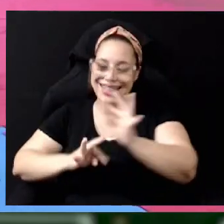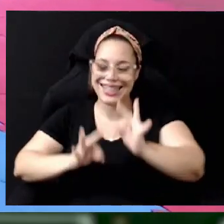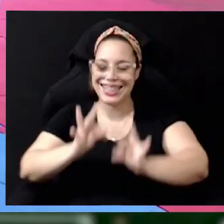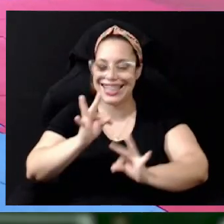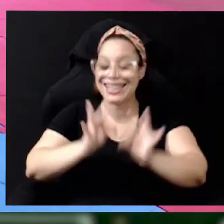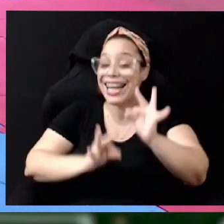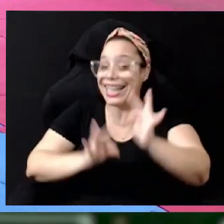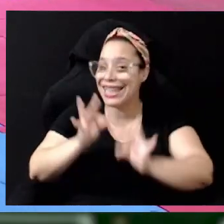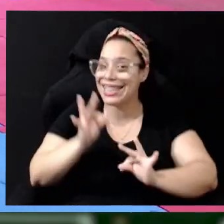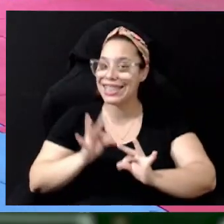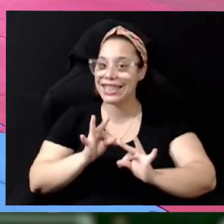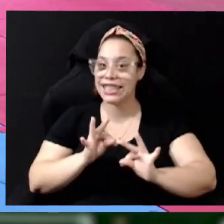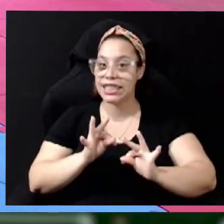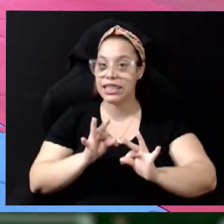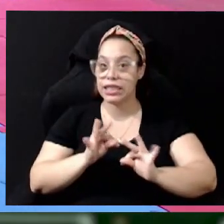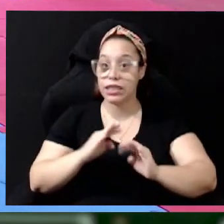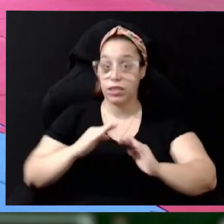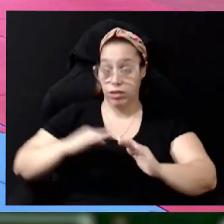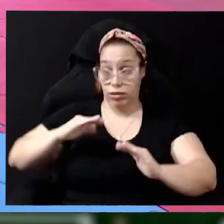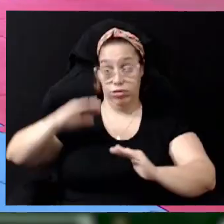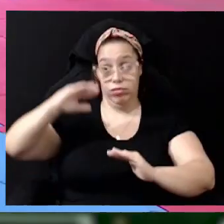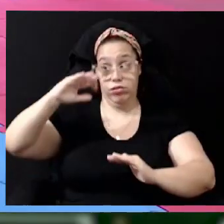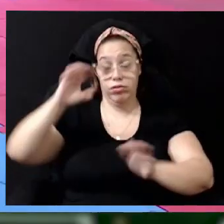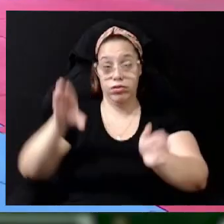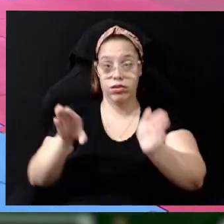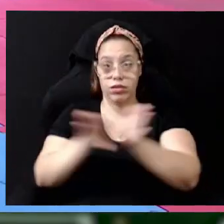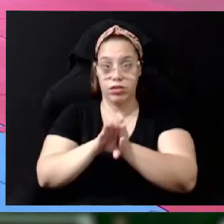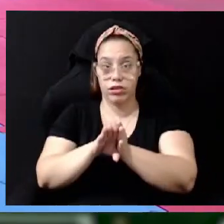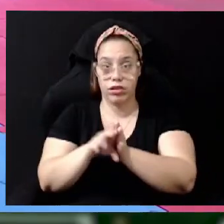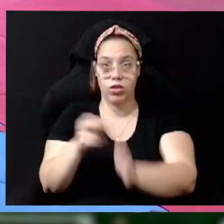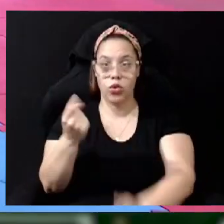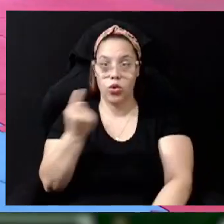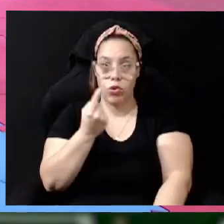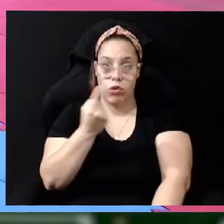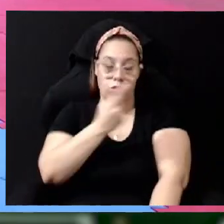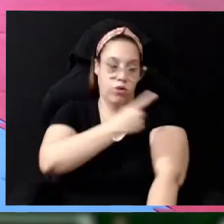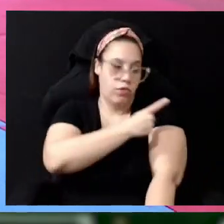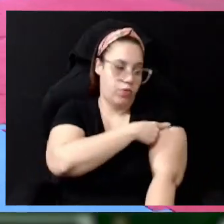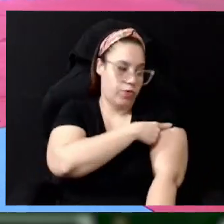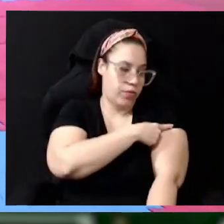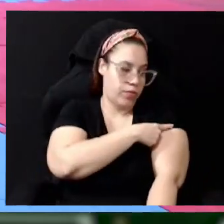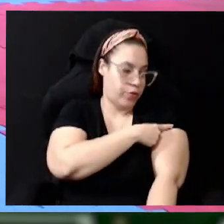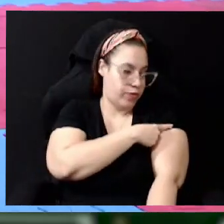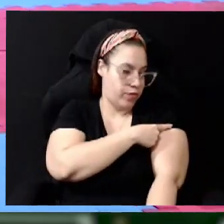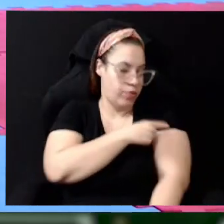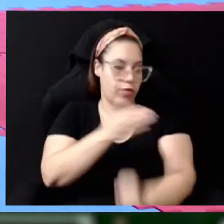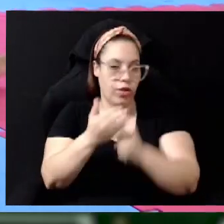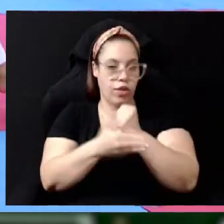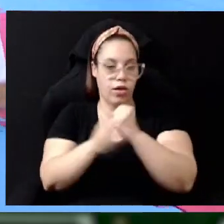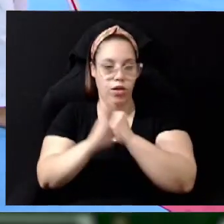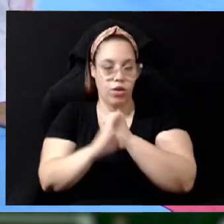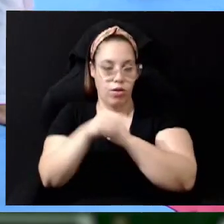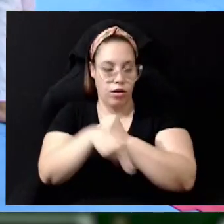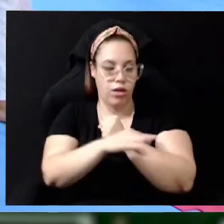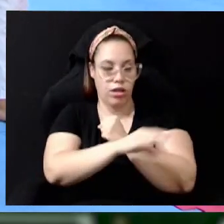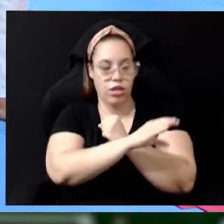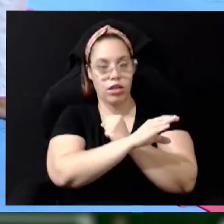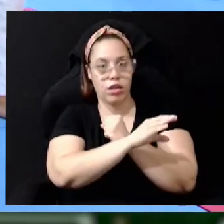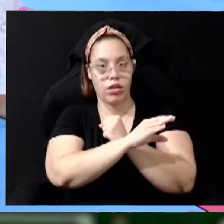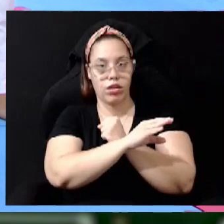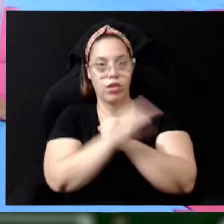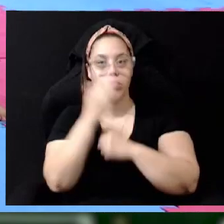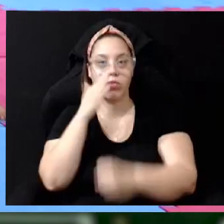mais técnica dos movimentos, conforme eles vão crescendo. Chegando a partir do primeiro ano, que daí nós já temos a Base Nacional Comum